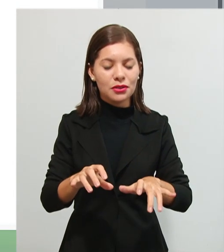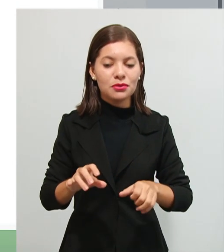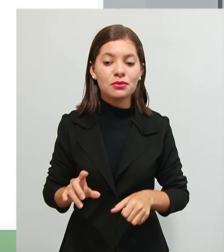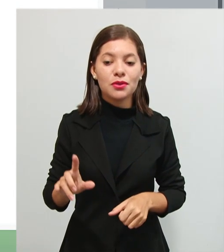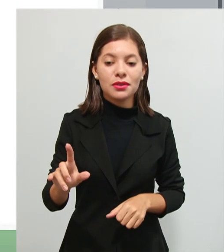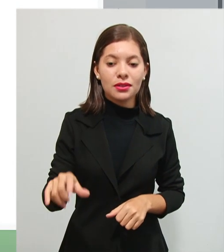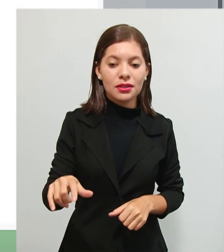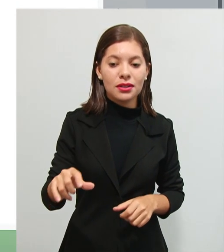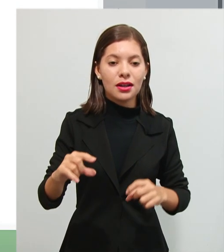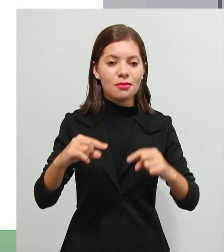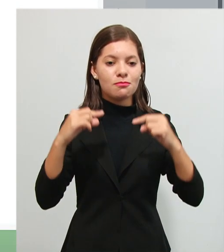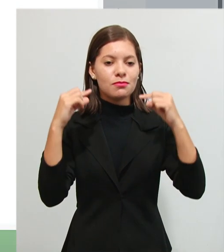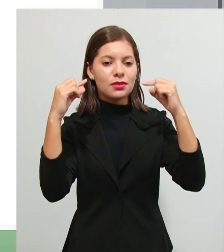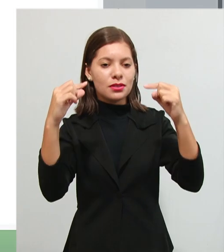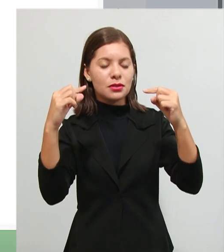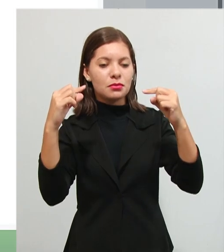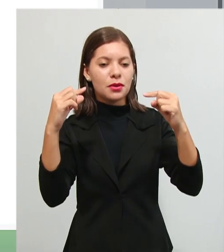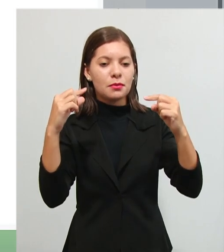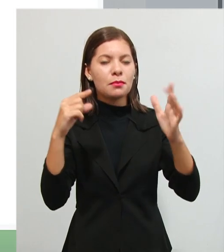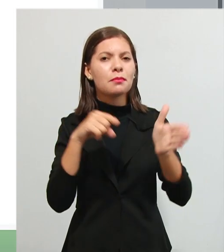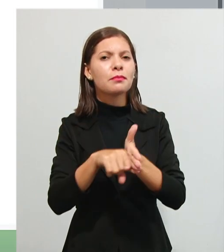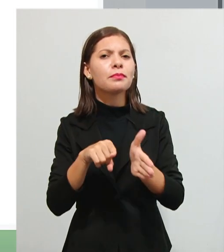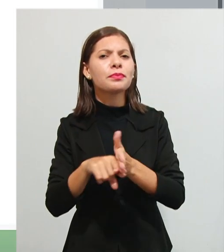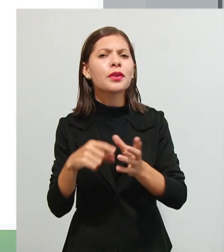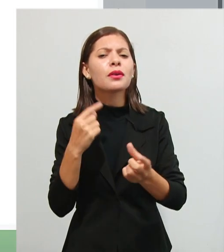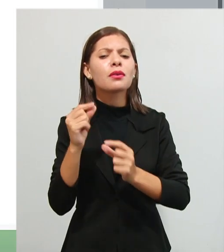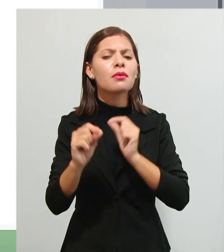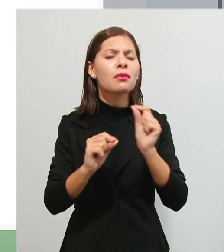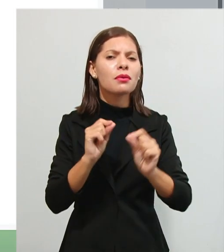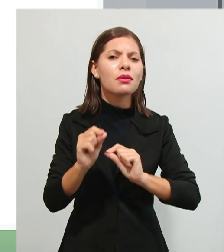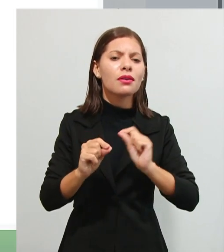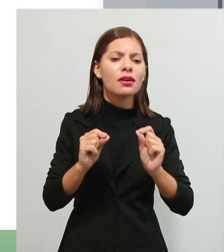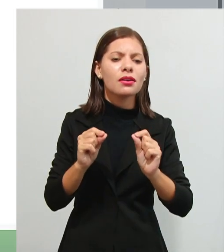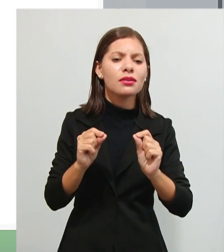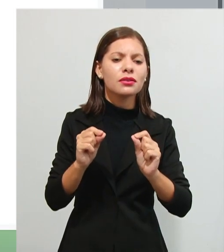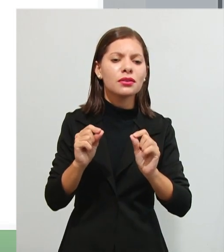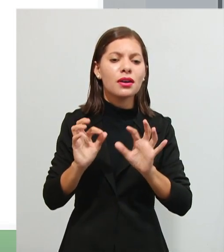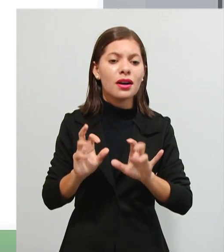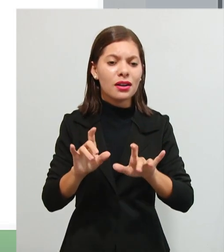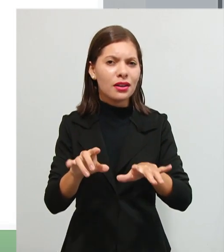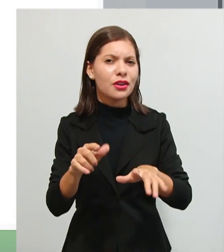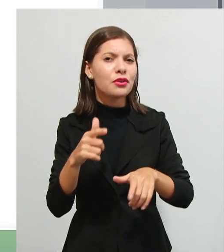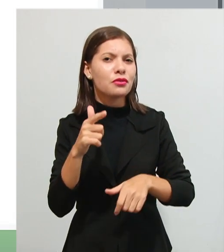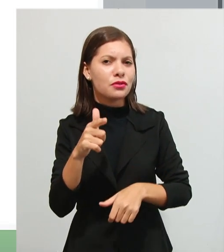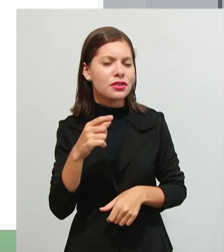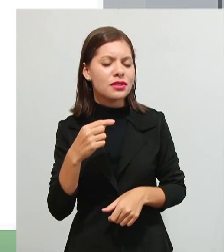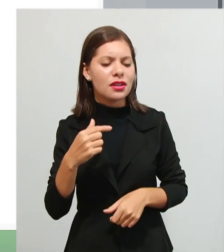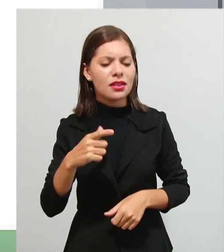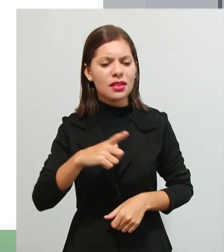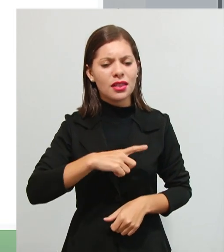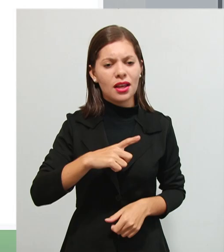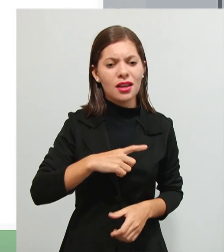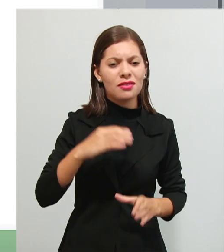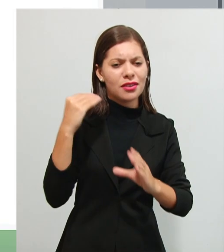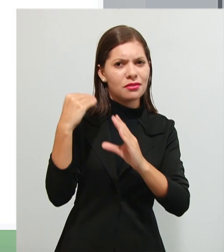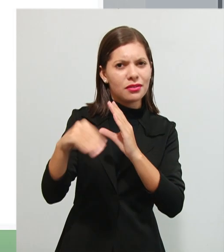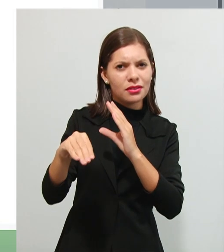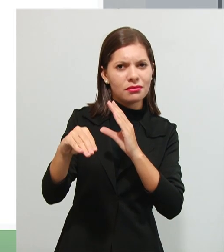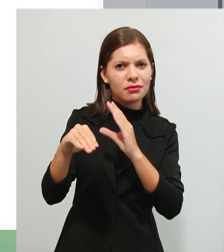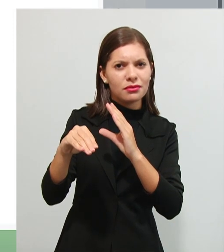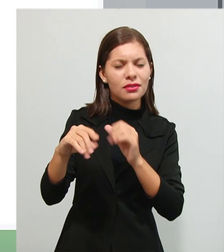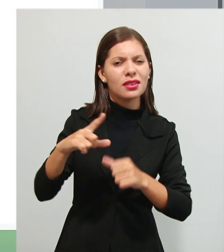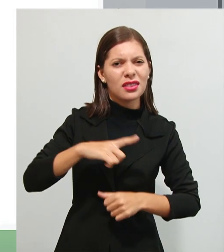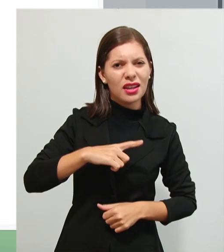em cima, ele já vai perguntar, olha, que arquivo que você tem? Você já tem um arquivo? Vai enviar um arquivo? Então eu vou